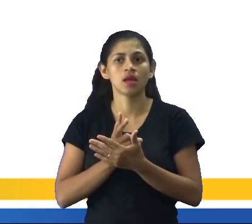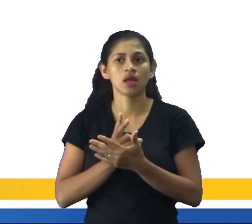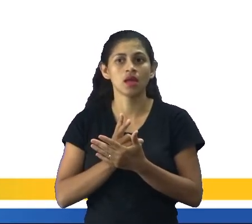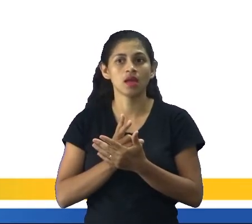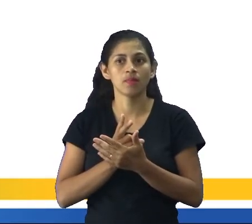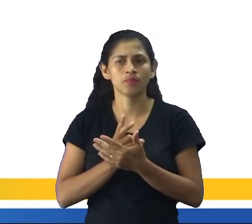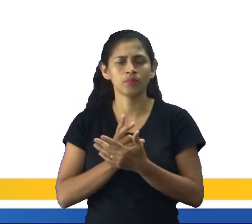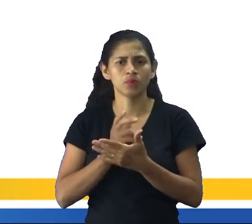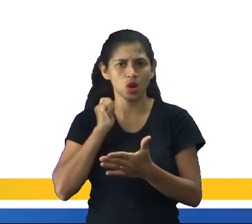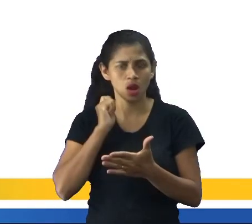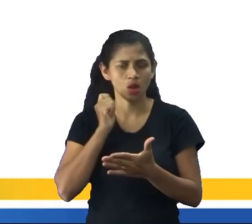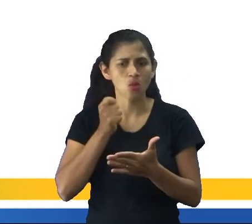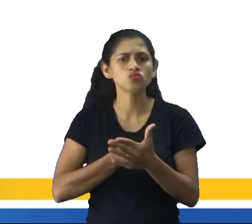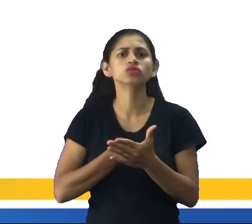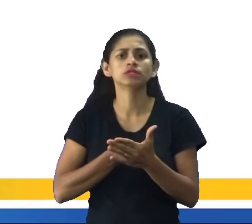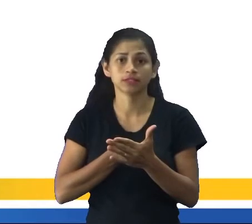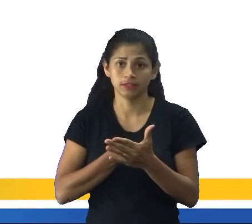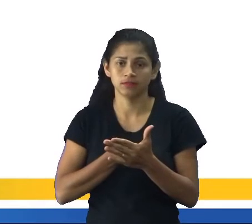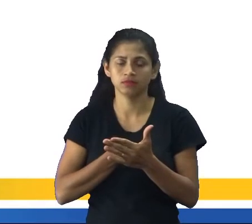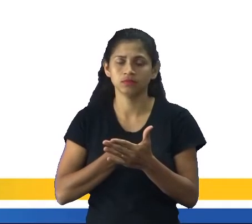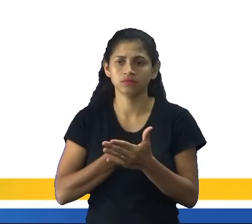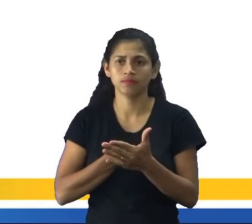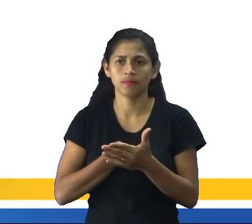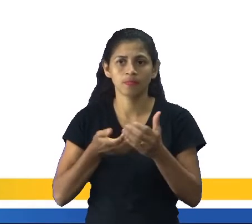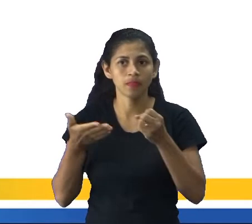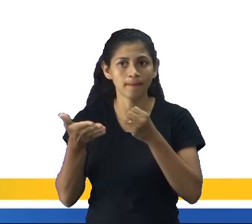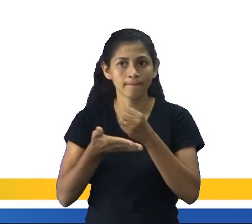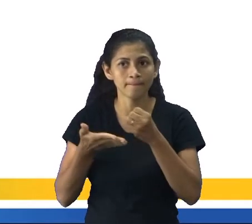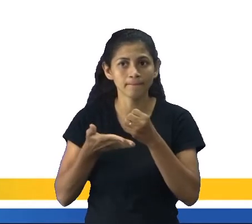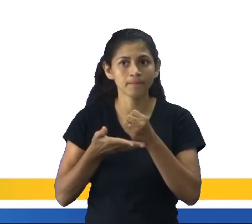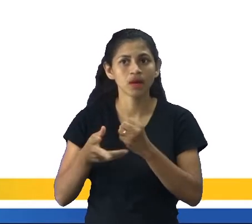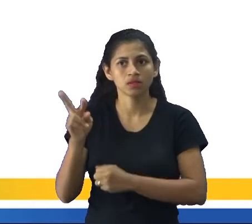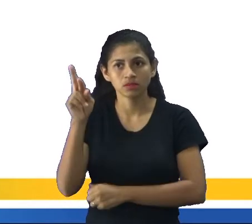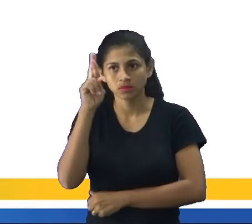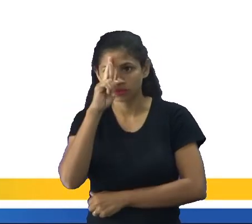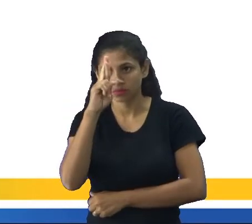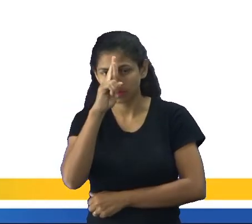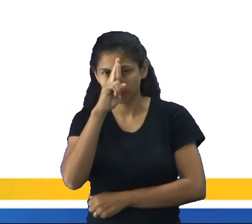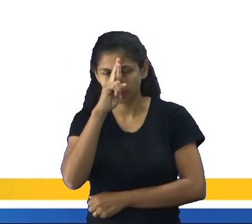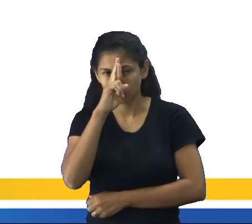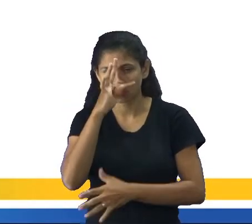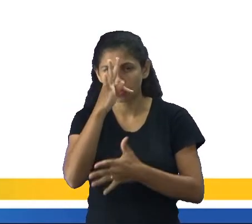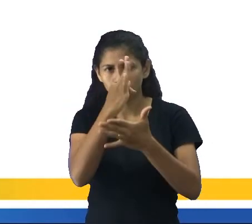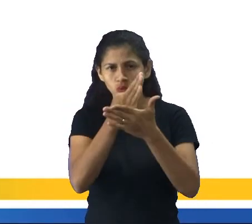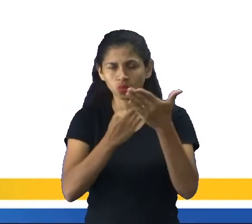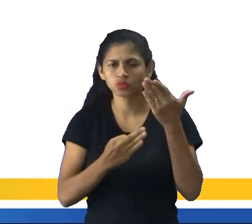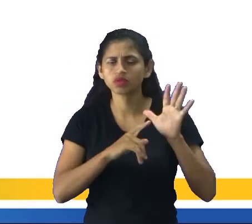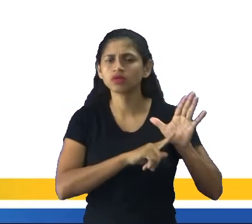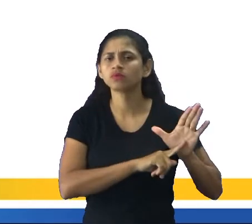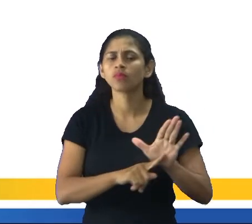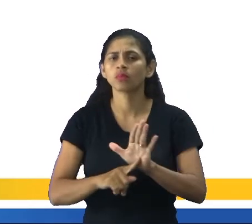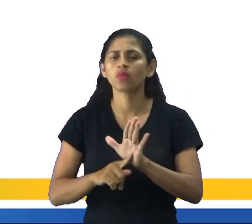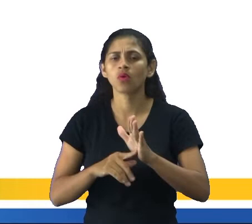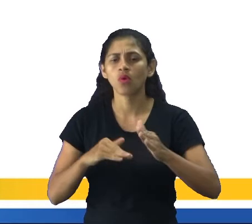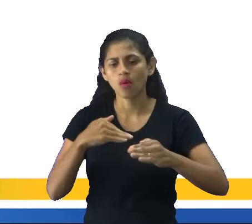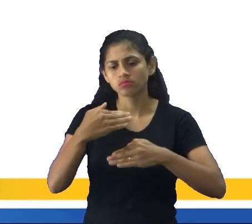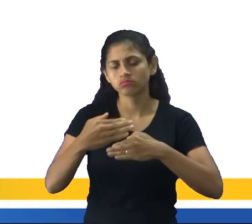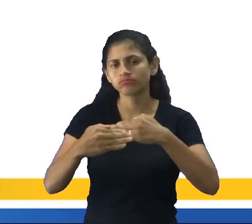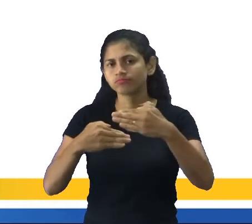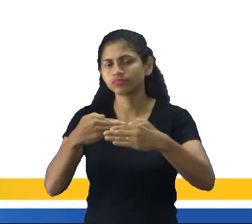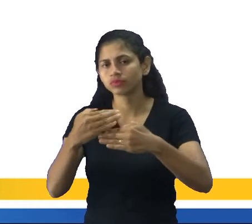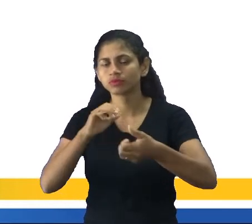das alternativas. Então, a gente já vai para lá, ó. Com base em fatos históricos, o texto retrata o processo